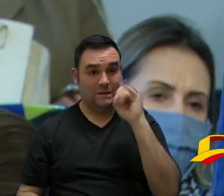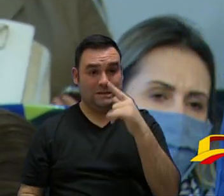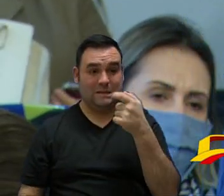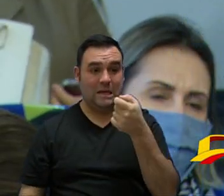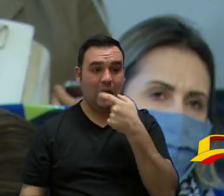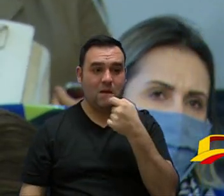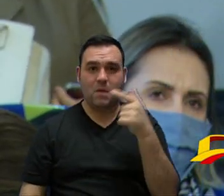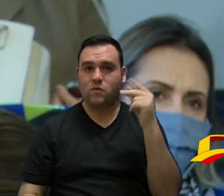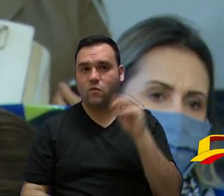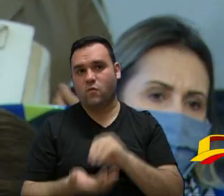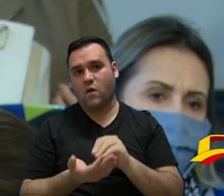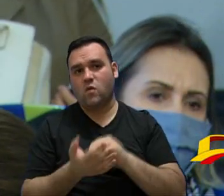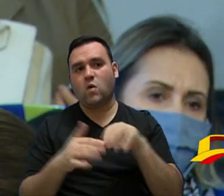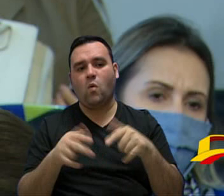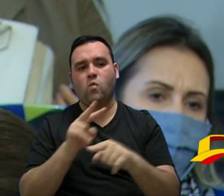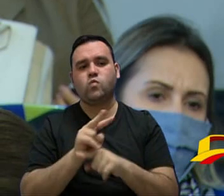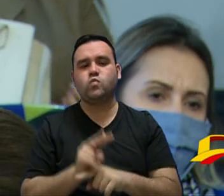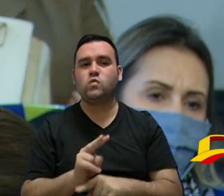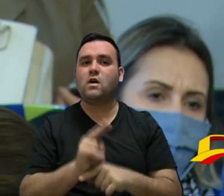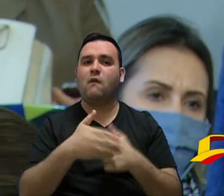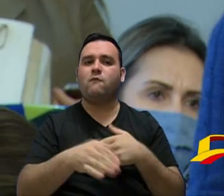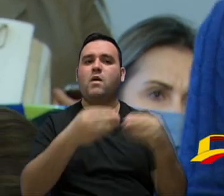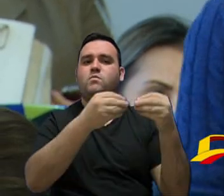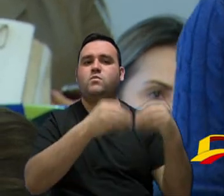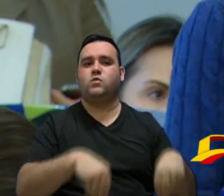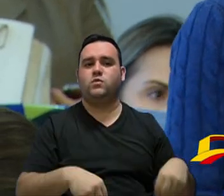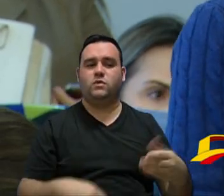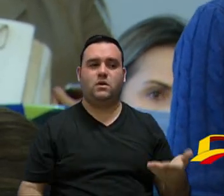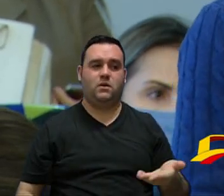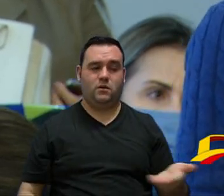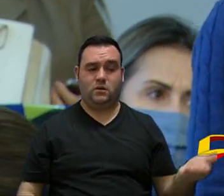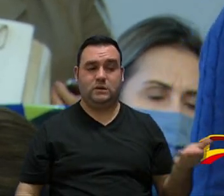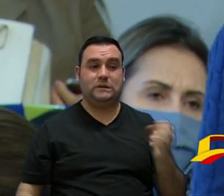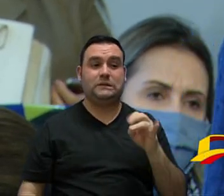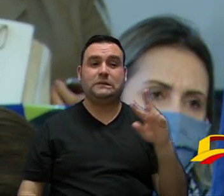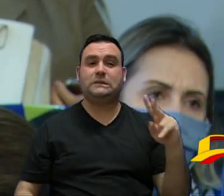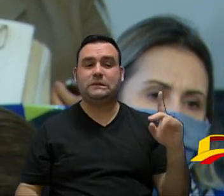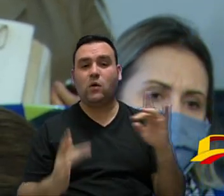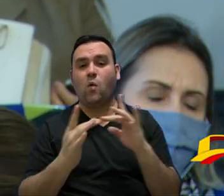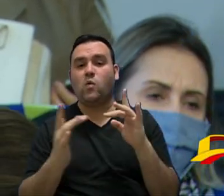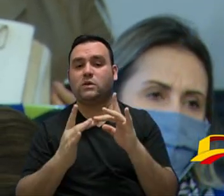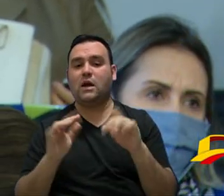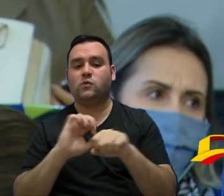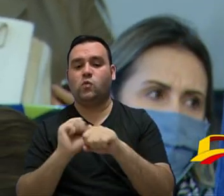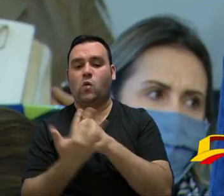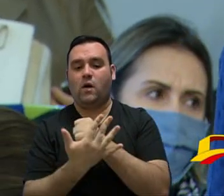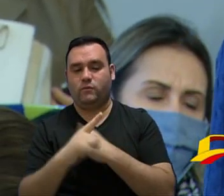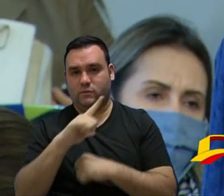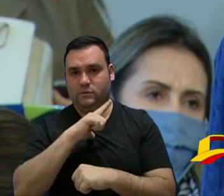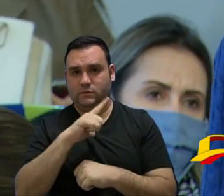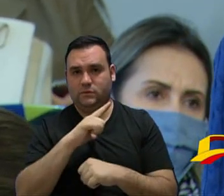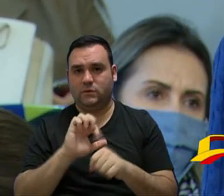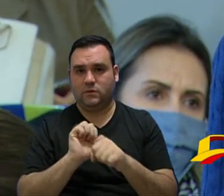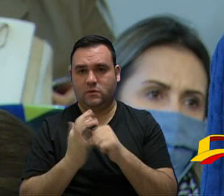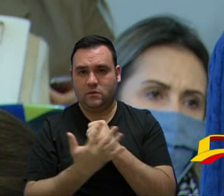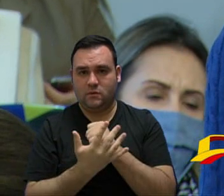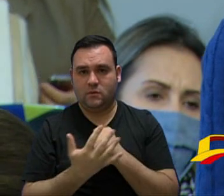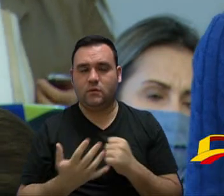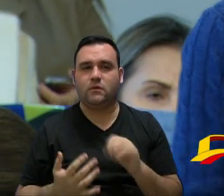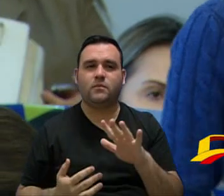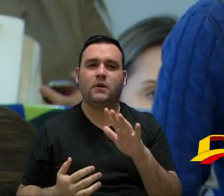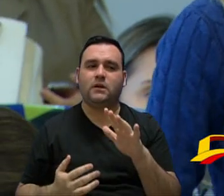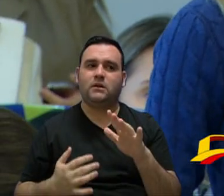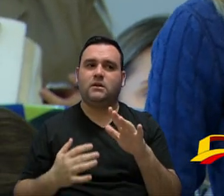ficarem sem o atendimento e o controle da doença serão prejudicados caso tenham contato com vírus né então esses a